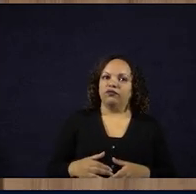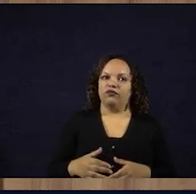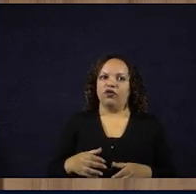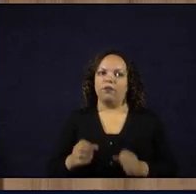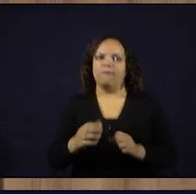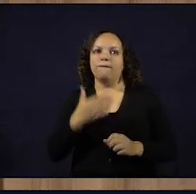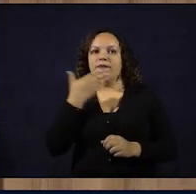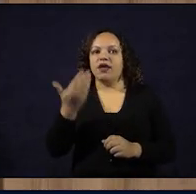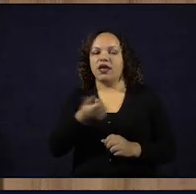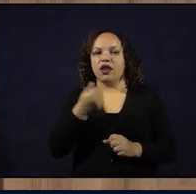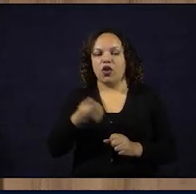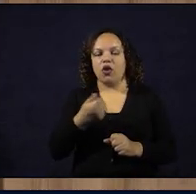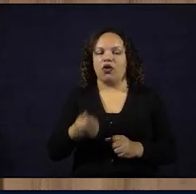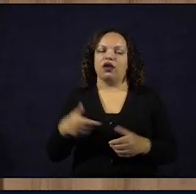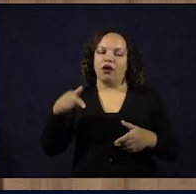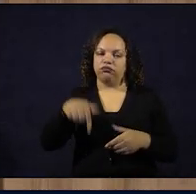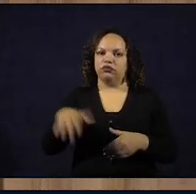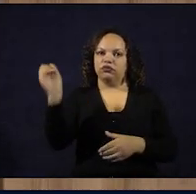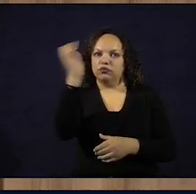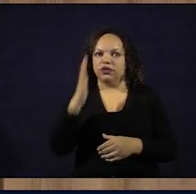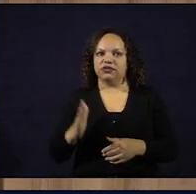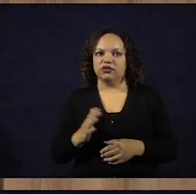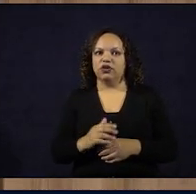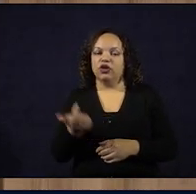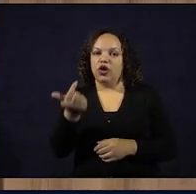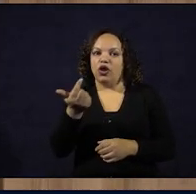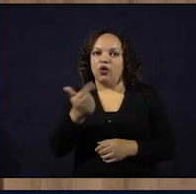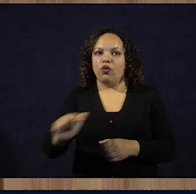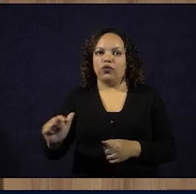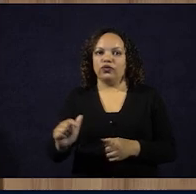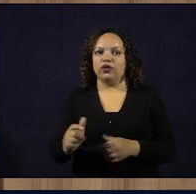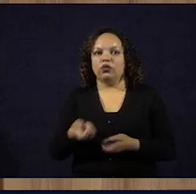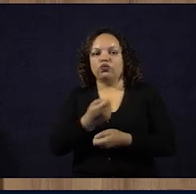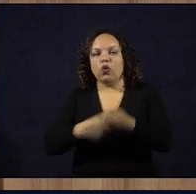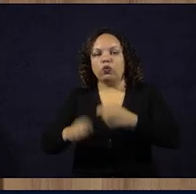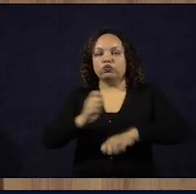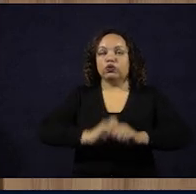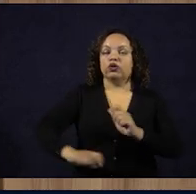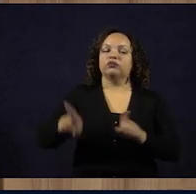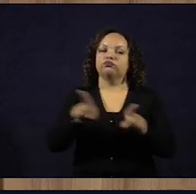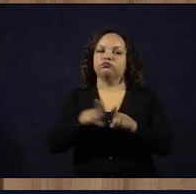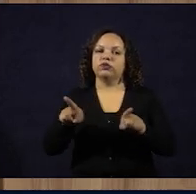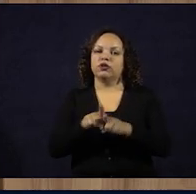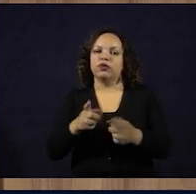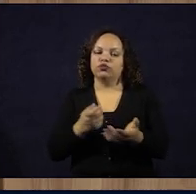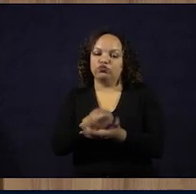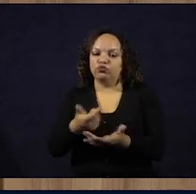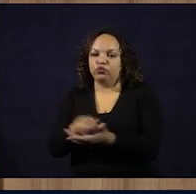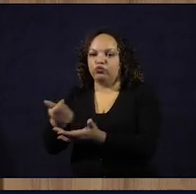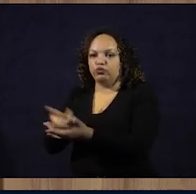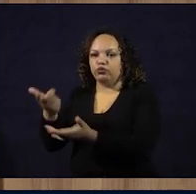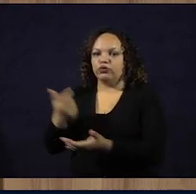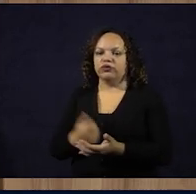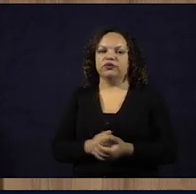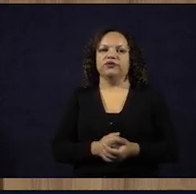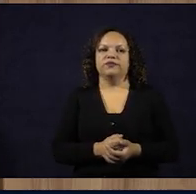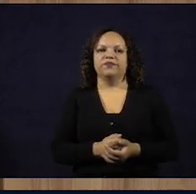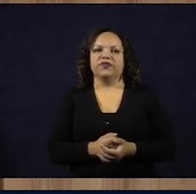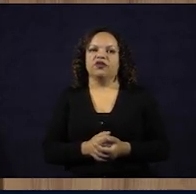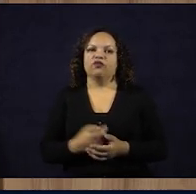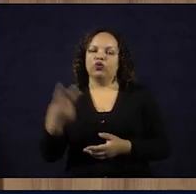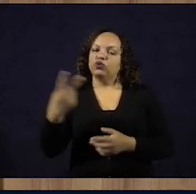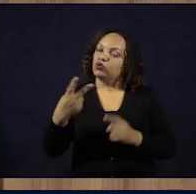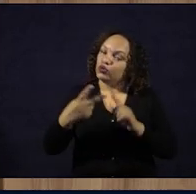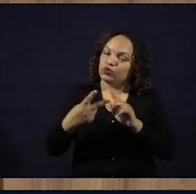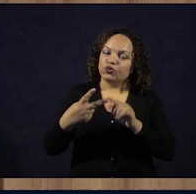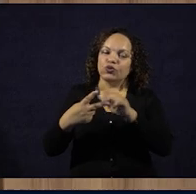uma queda do juros de Equilíbrio aqui no Brasil e a outra questão foi o controle dos gastos né através do teto de gastos Então acho que esses